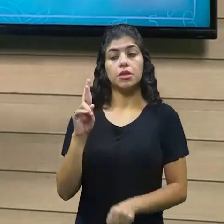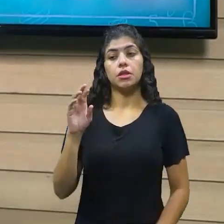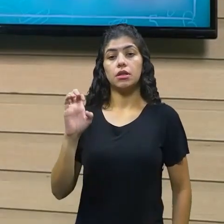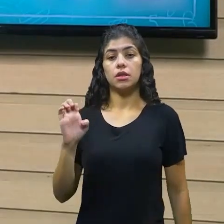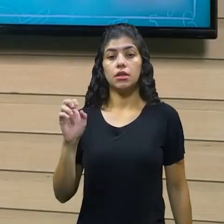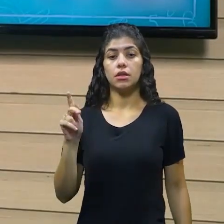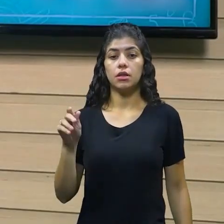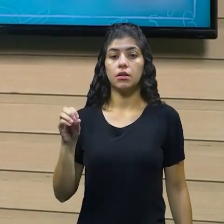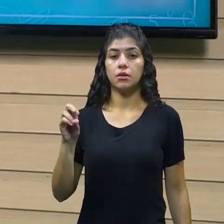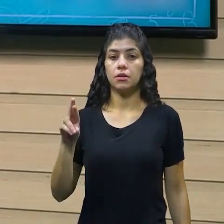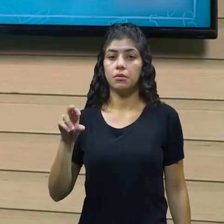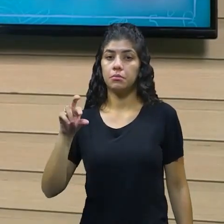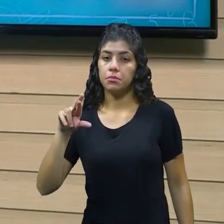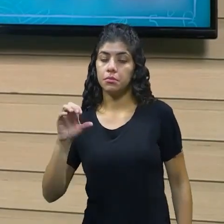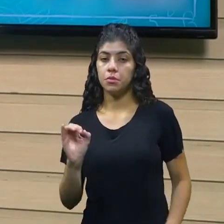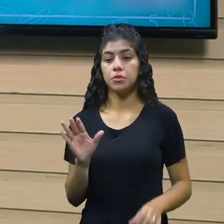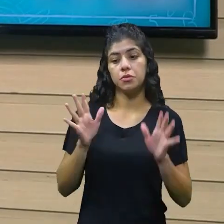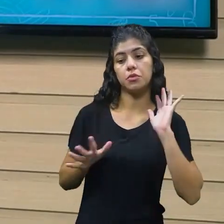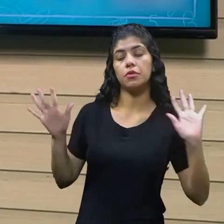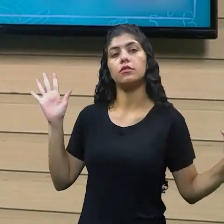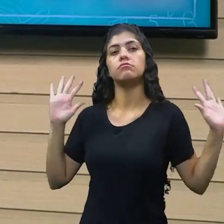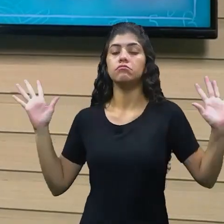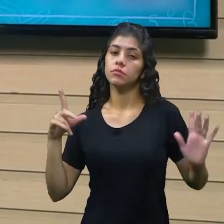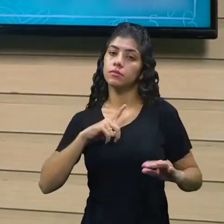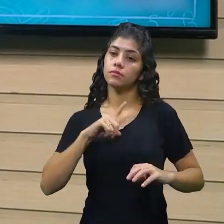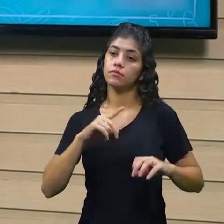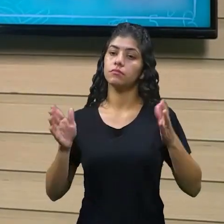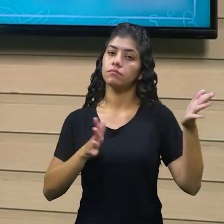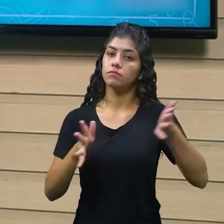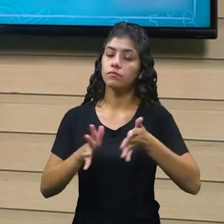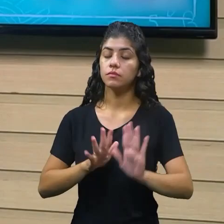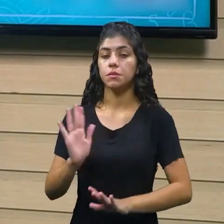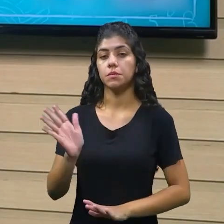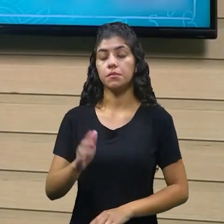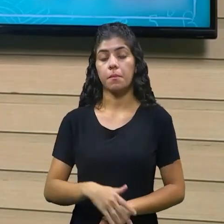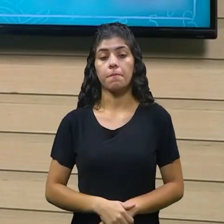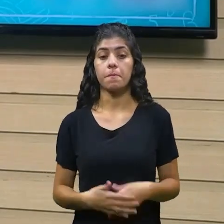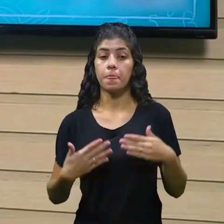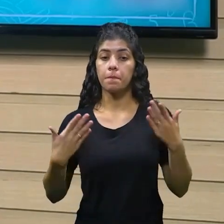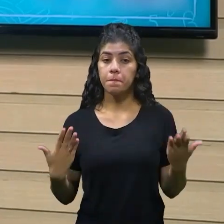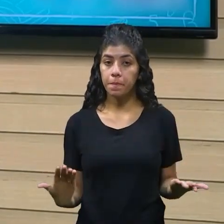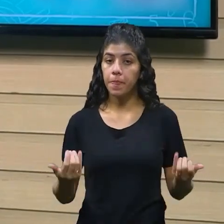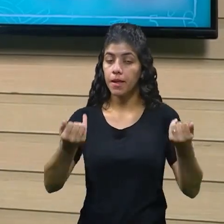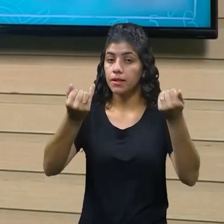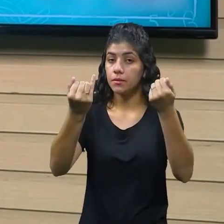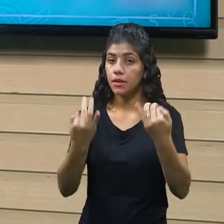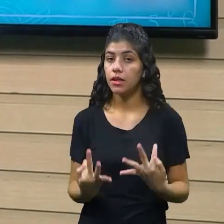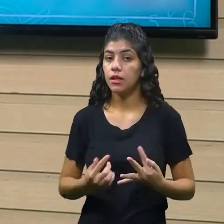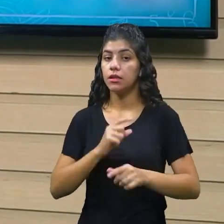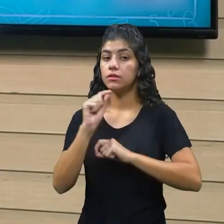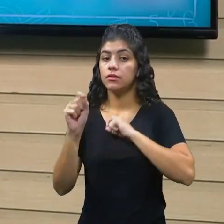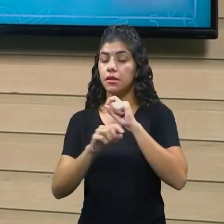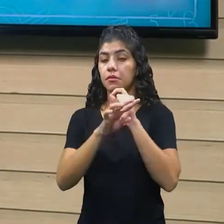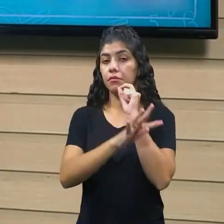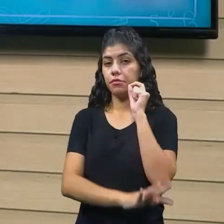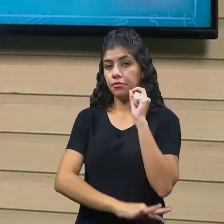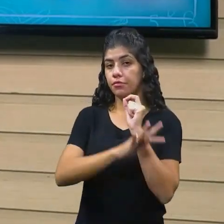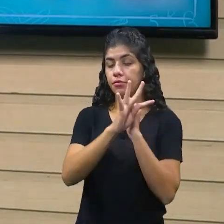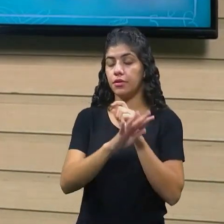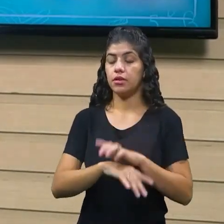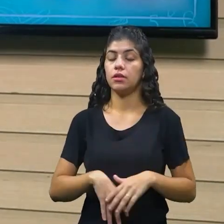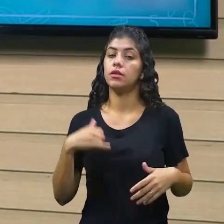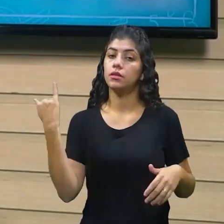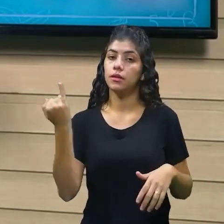Se eu fizer um movimento com os braços, eu estou em movimento. Bom, aqui a gente está tratando de conceitos físicos, tá? Então